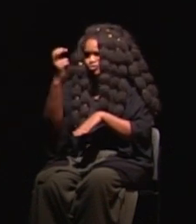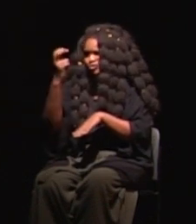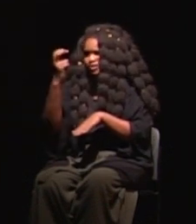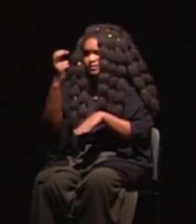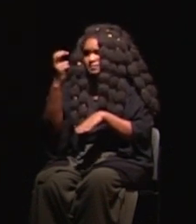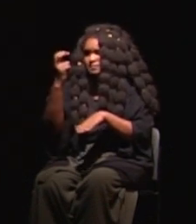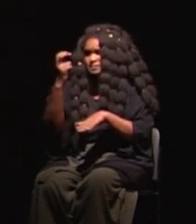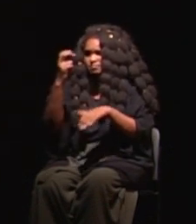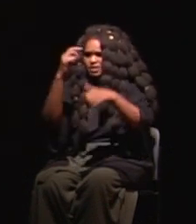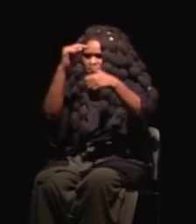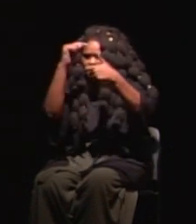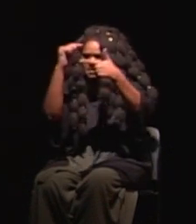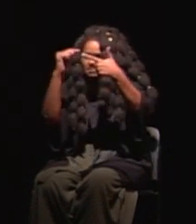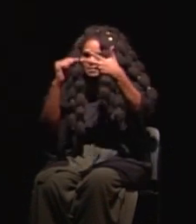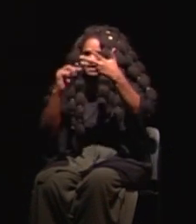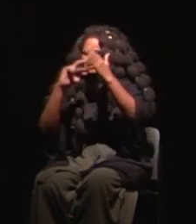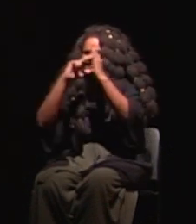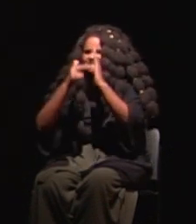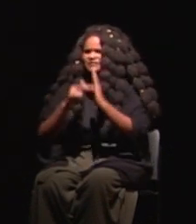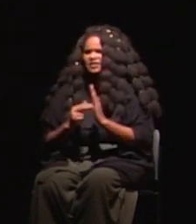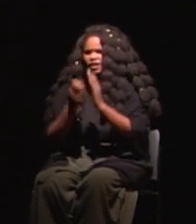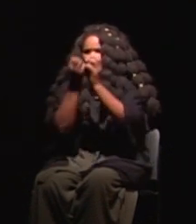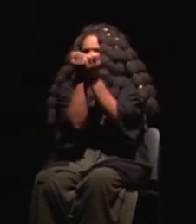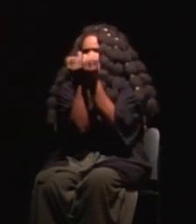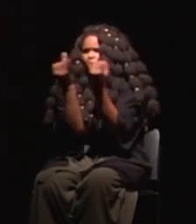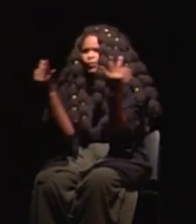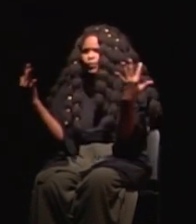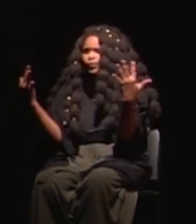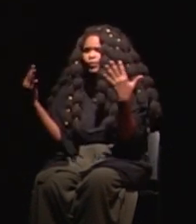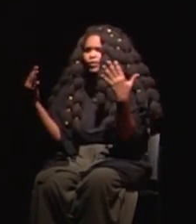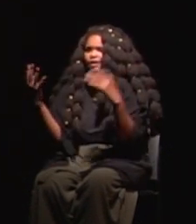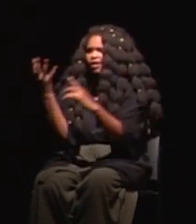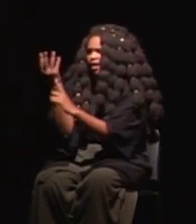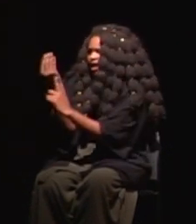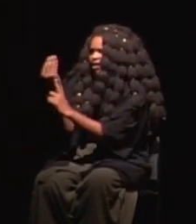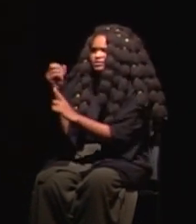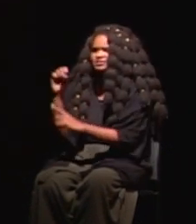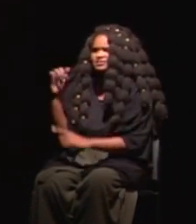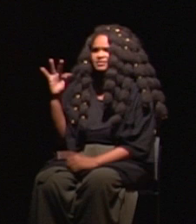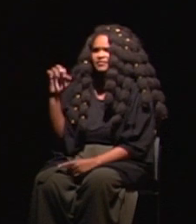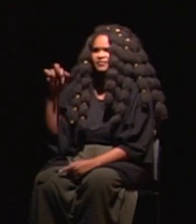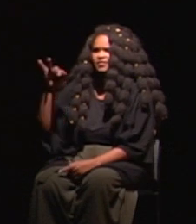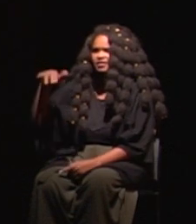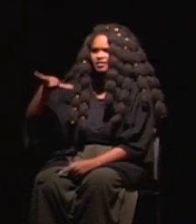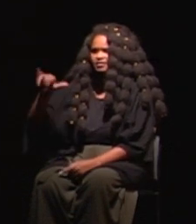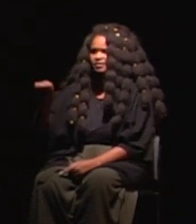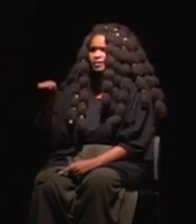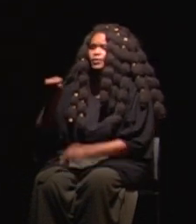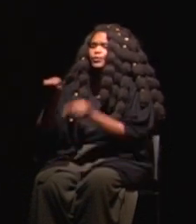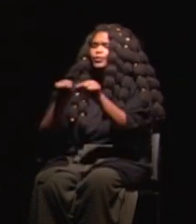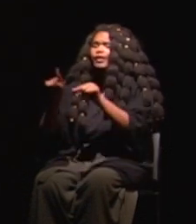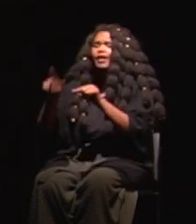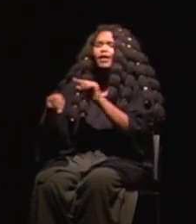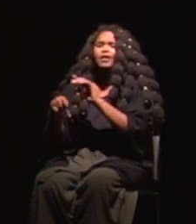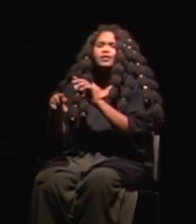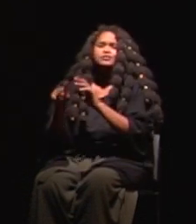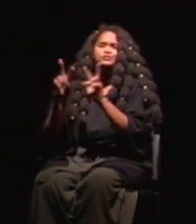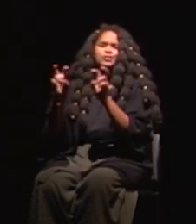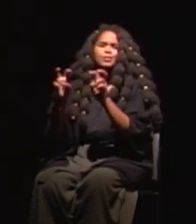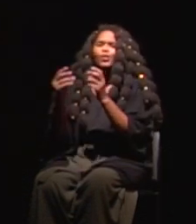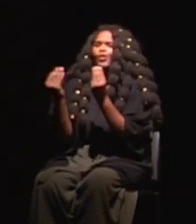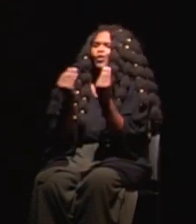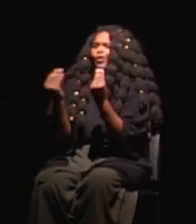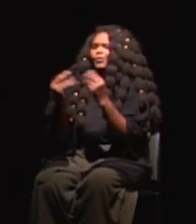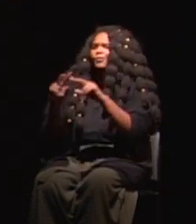de significados dessa obra da Stefânia é uma leitura